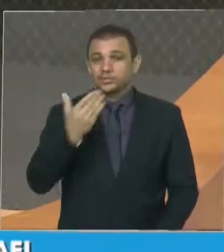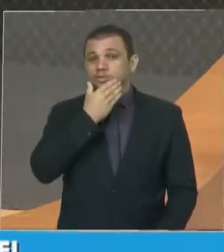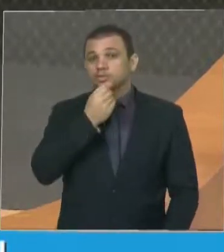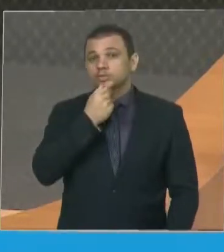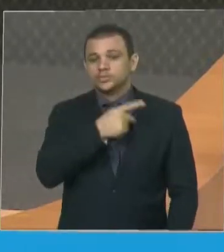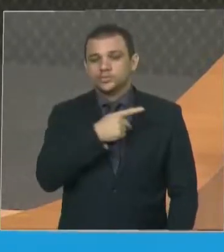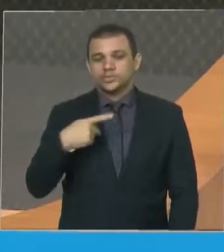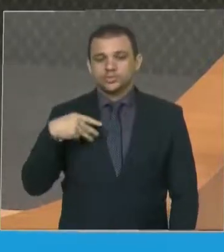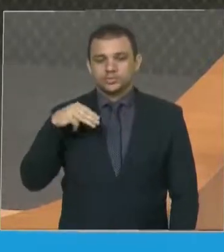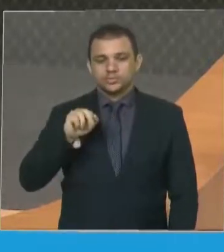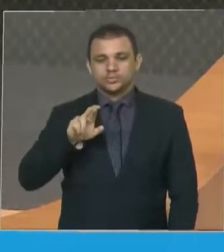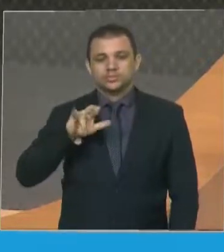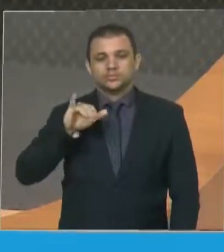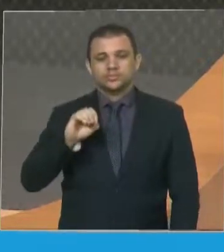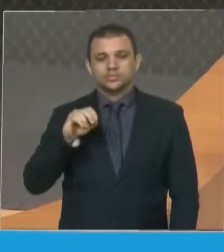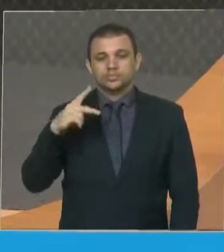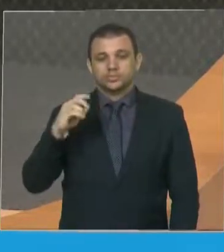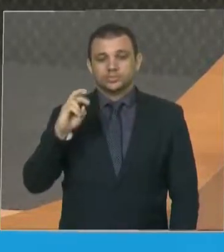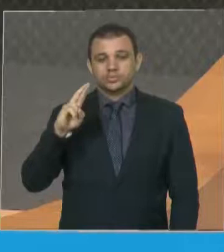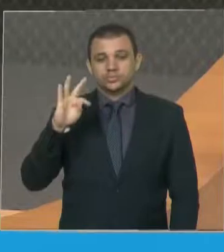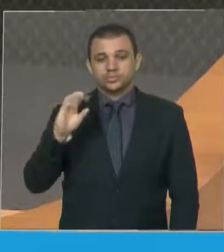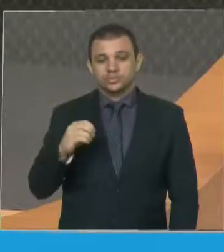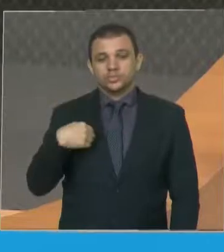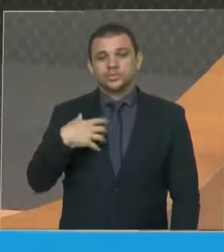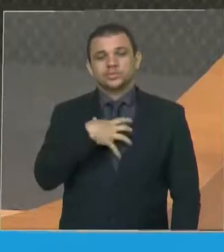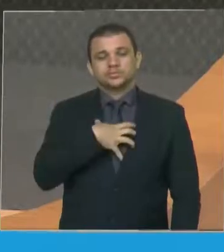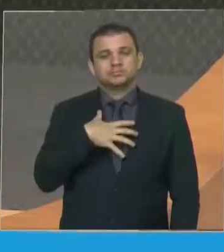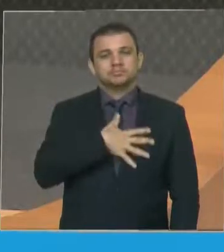Porto, gente, eu tenho um orgulho, assim,